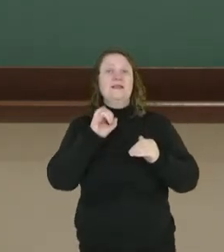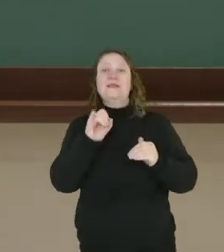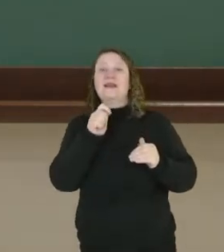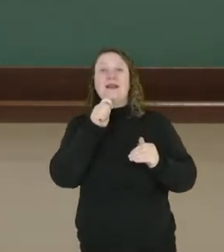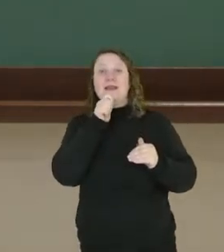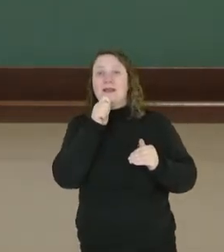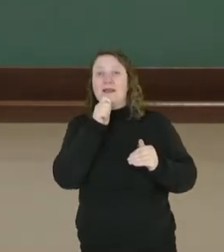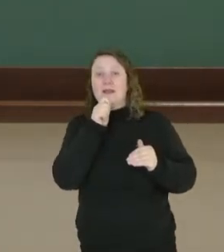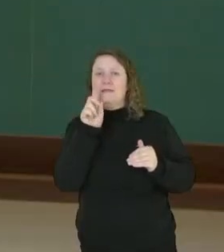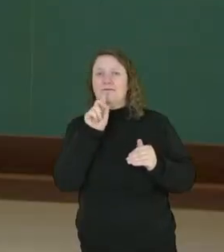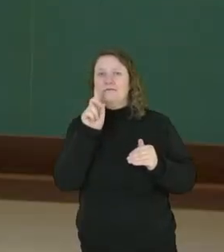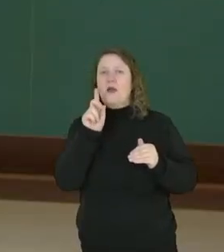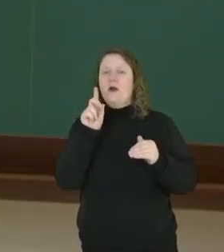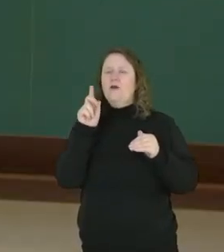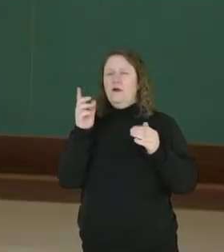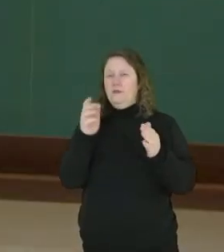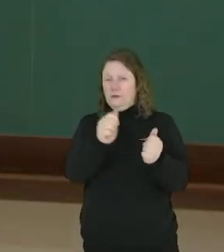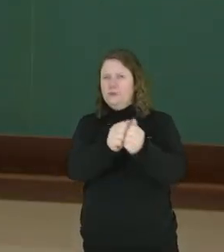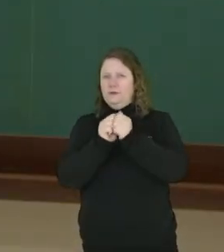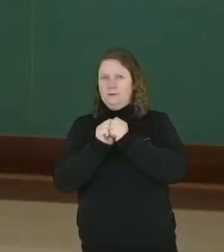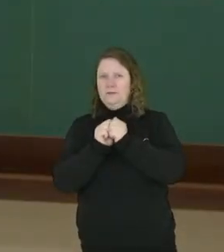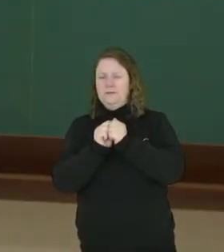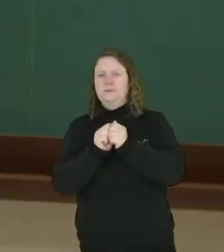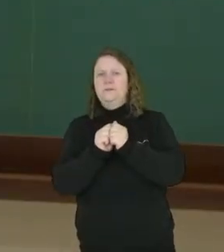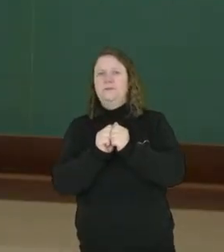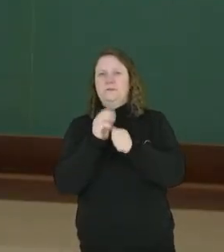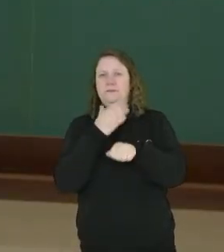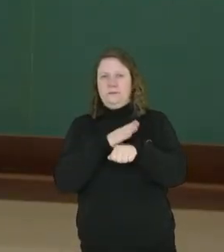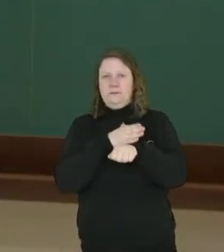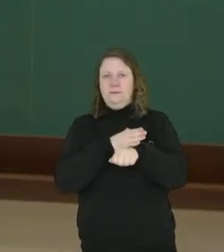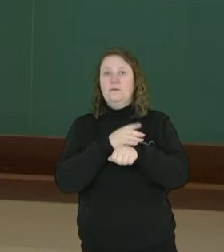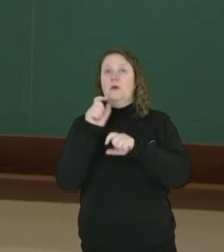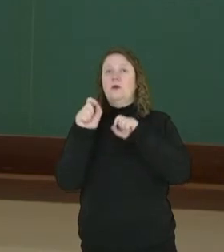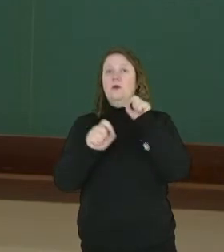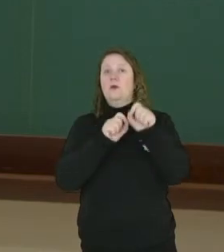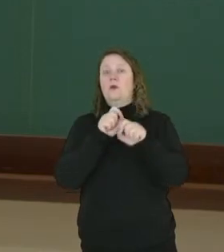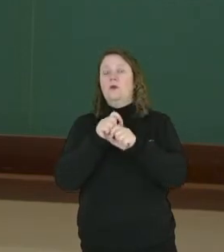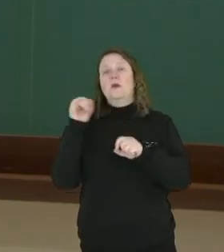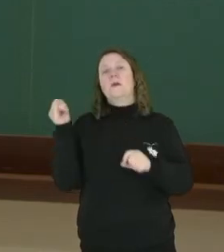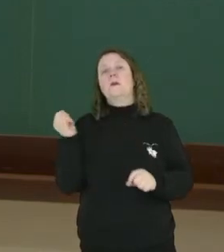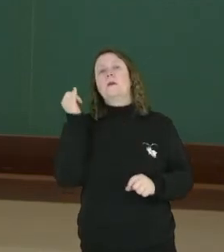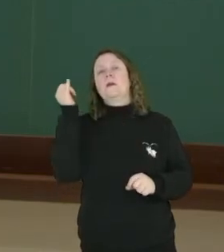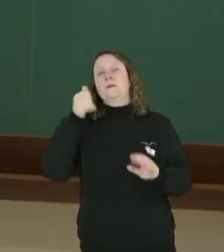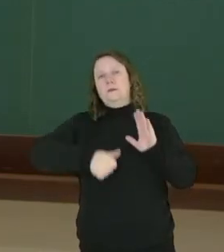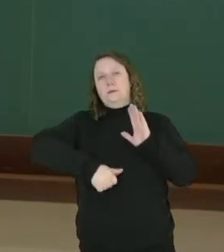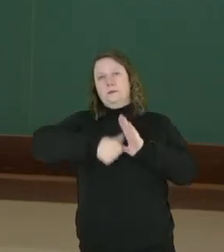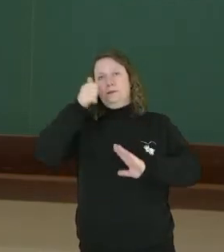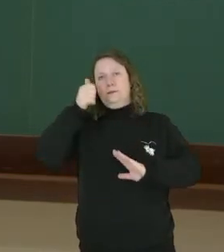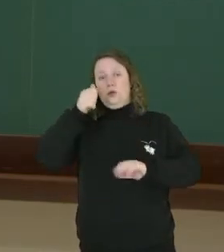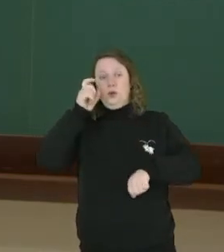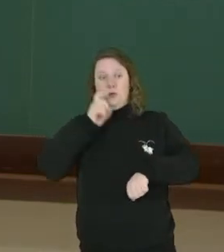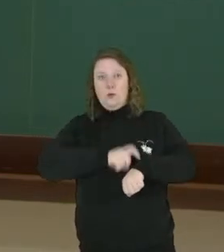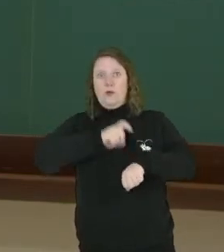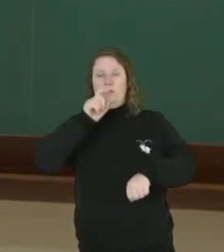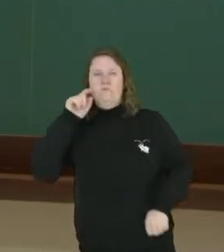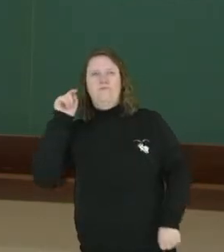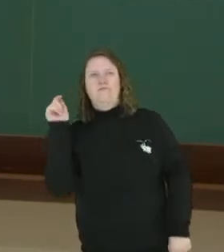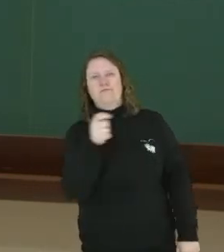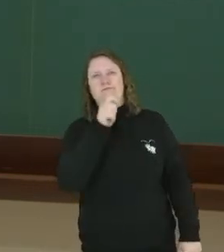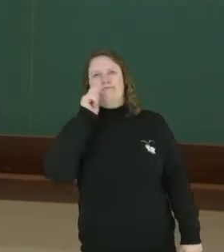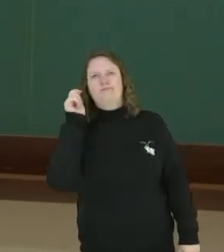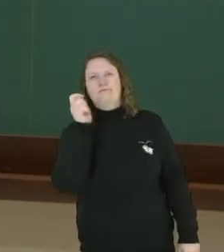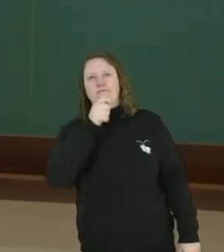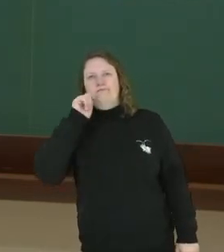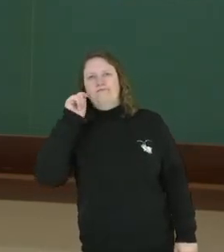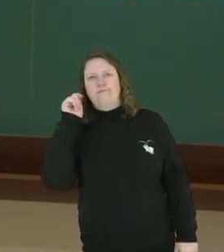ver. Queridos, então o que a gente tem aqui de importante, tá? Primeira coisa, no momento do lançamento, a energia potencial gravitacional